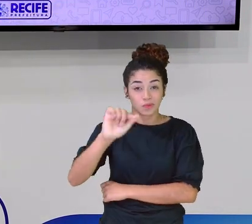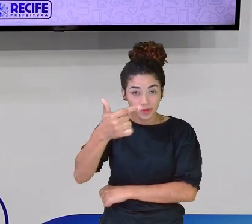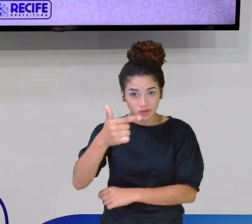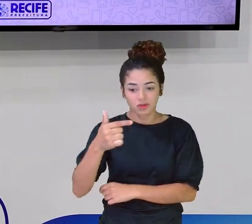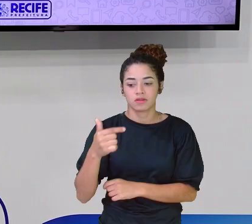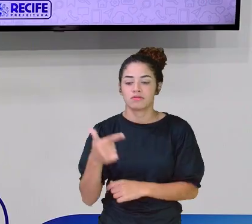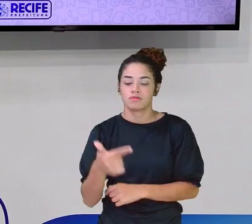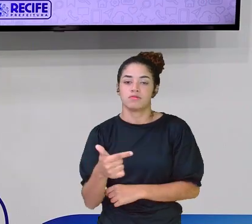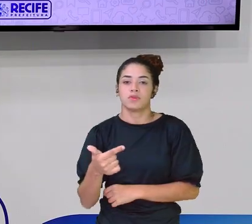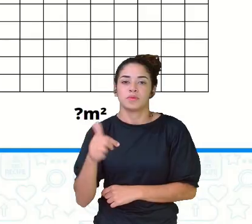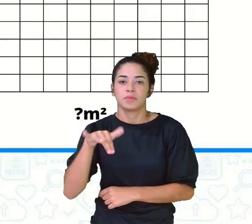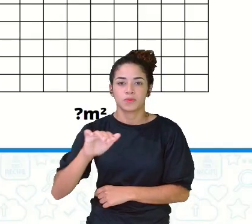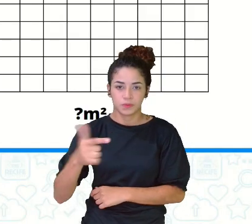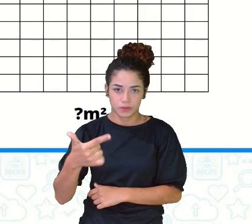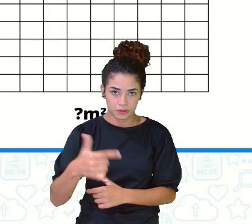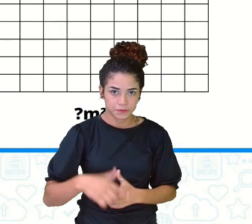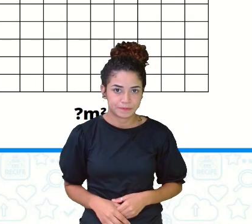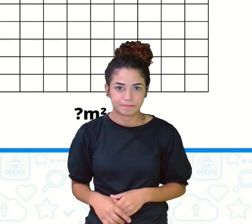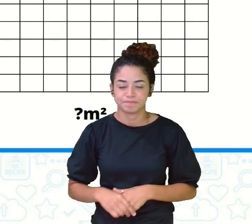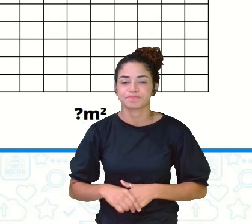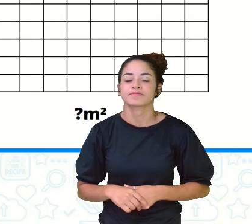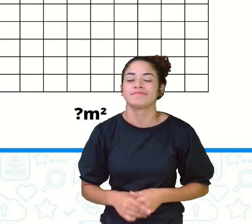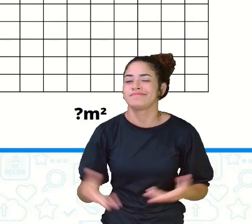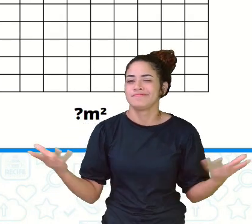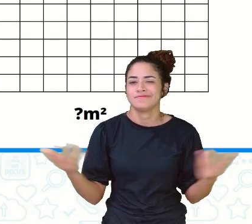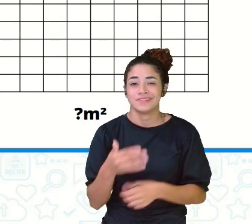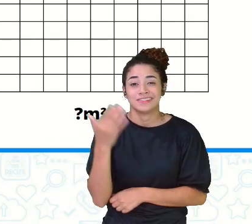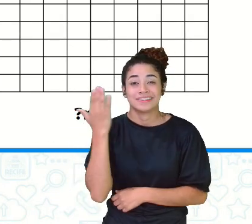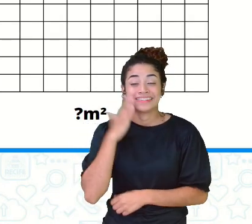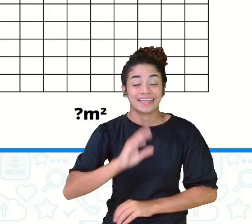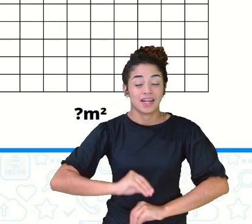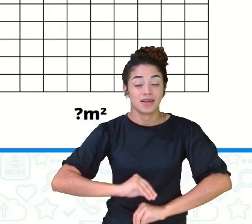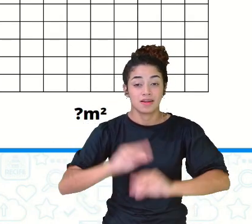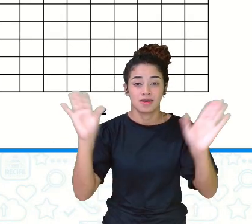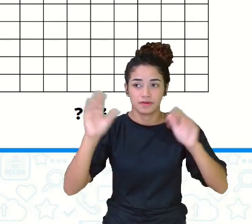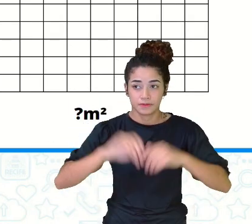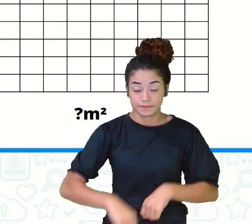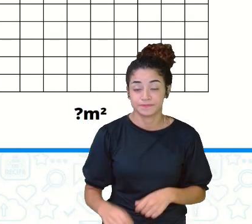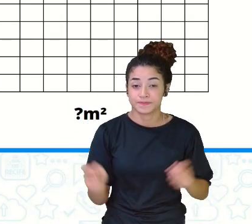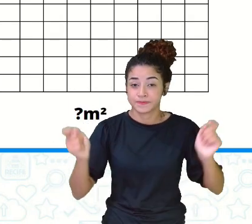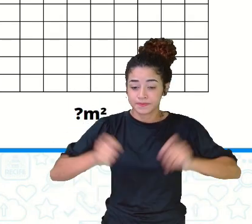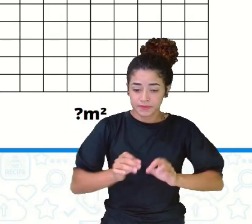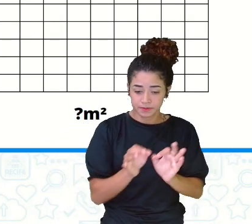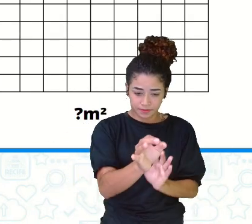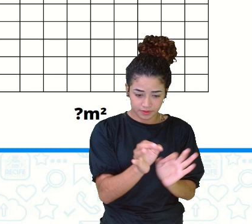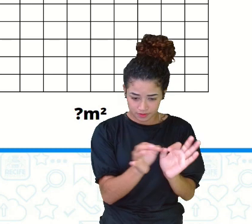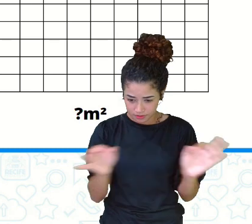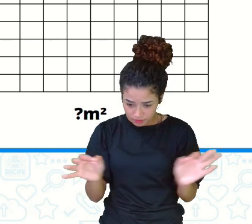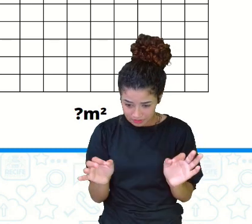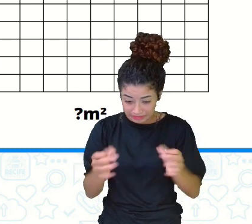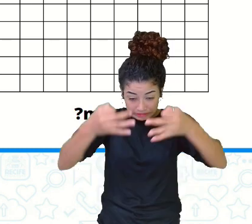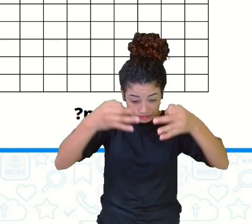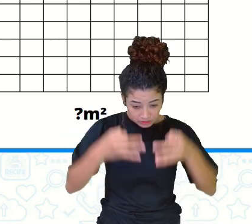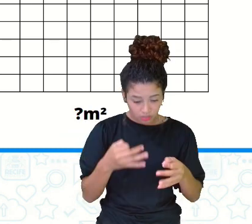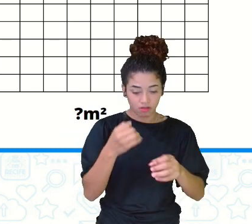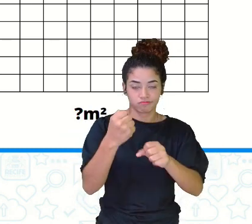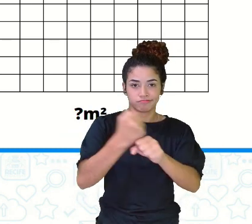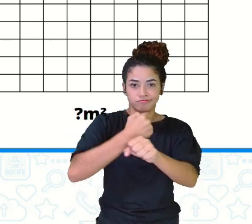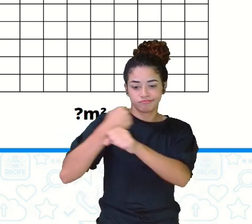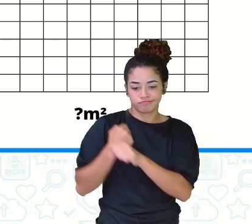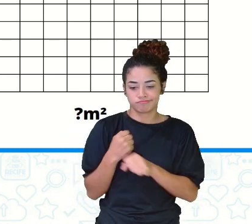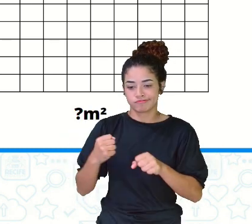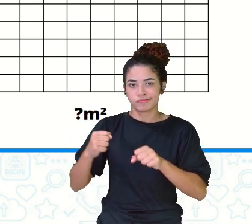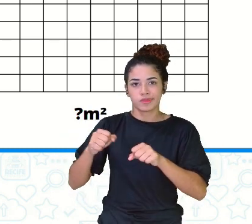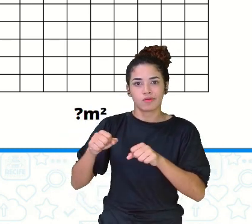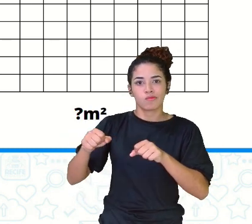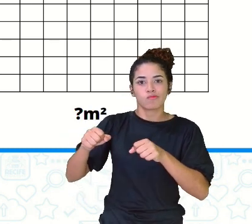base. Olha o exemplo, claríssimo. Para medir a medida exata da construção de uma quadra na escola